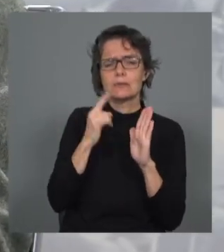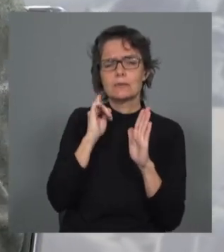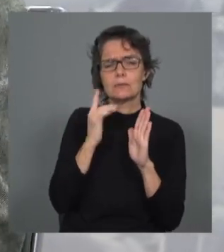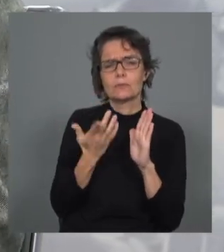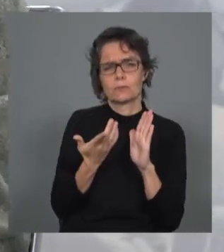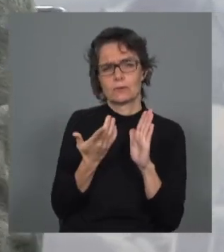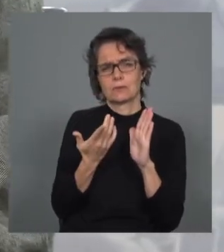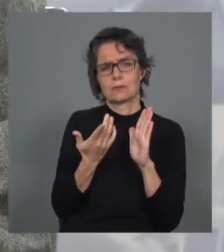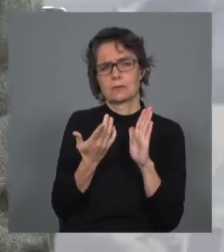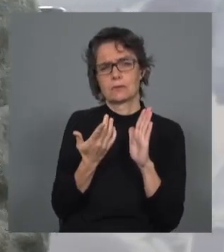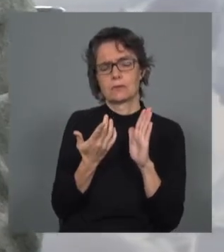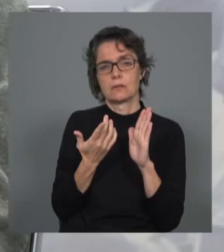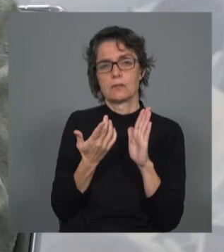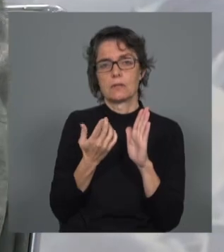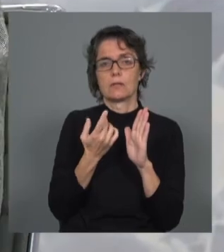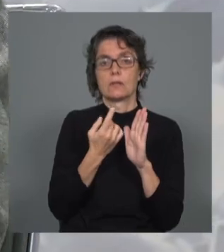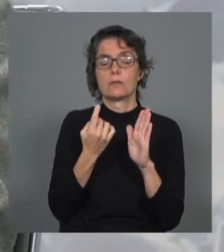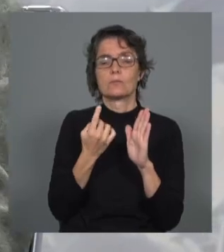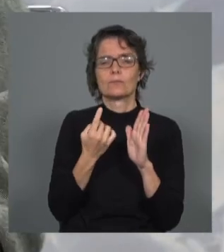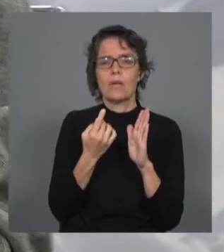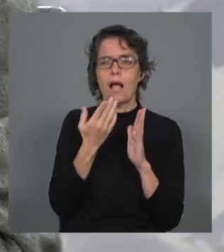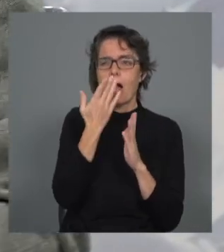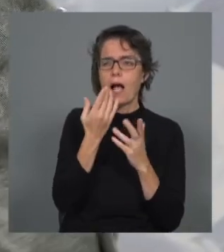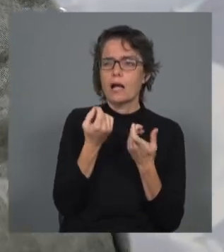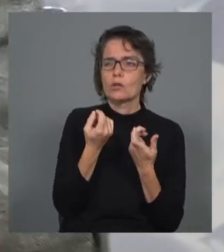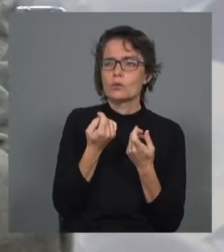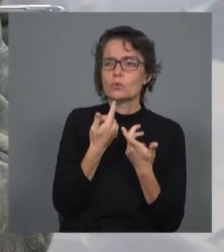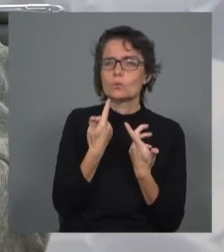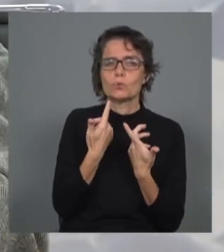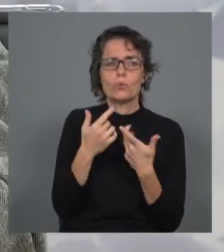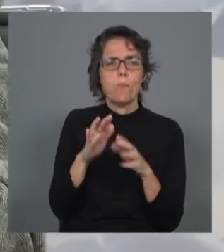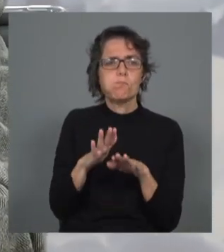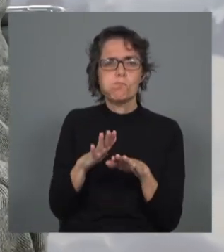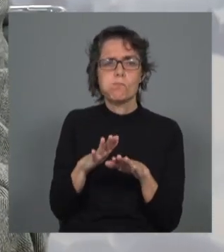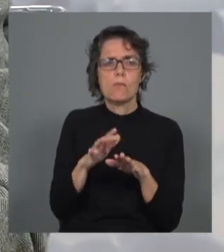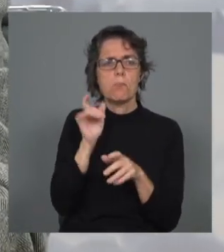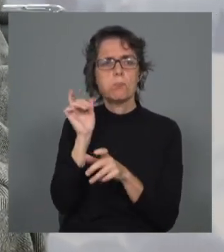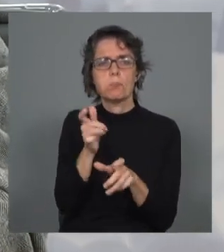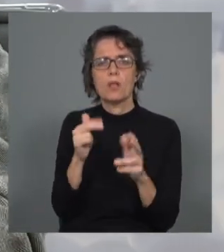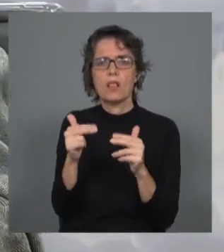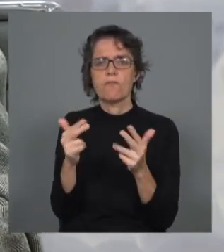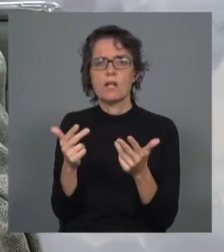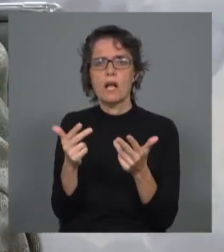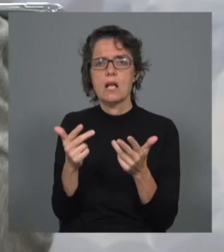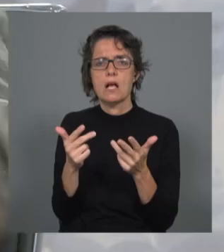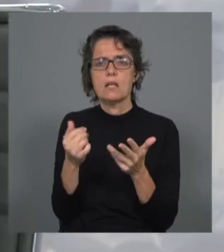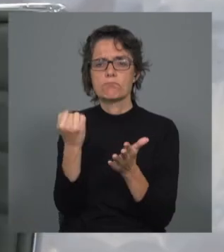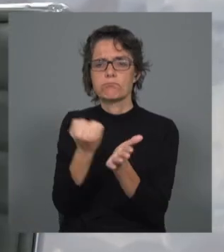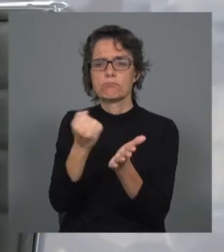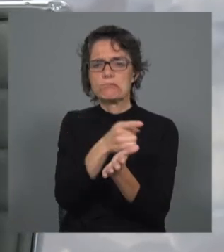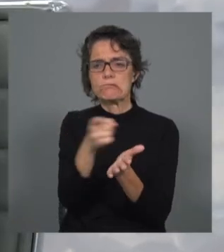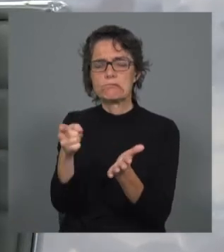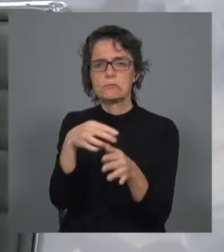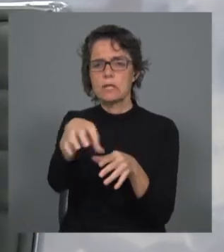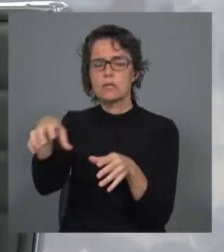por tudo isto, que ficou tudo parado à espera que a Inspeção-Geral de Finanças certificasse que a